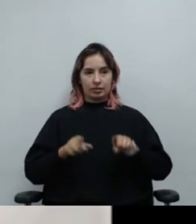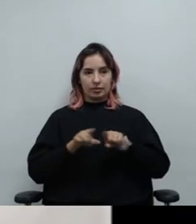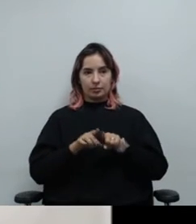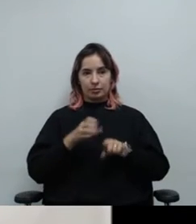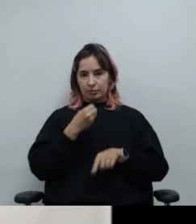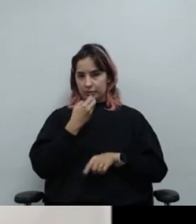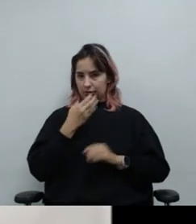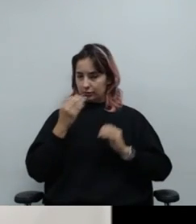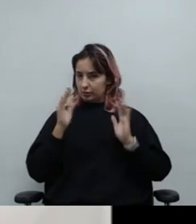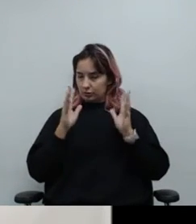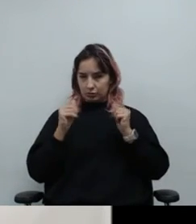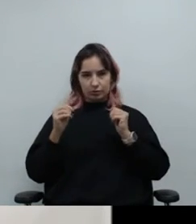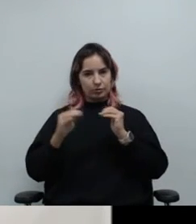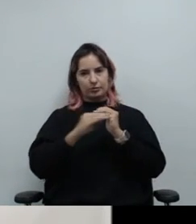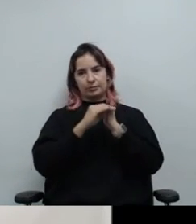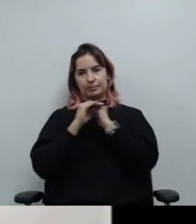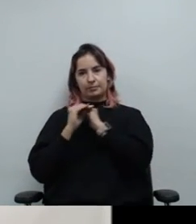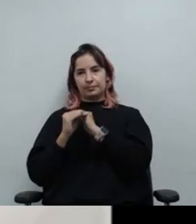de todos.